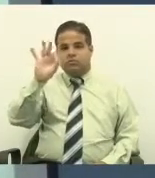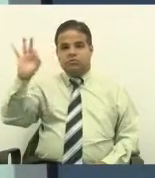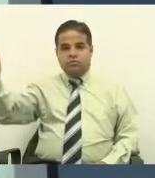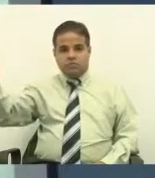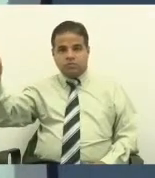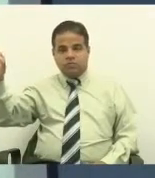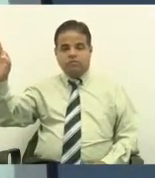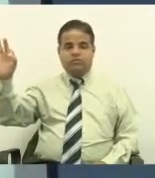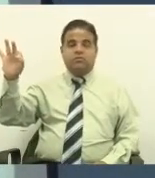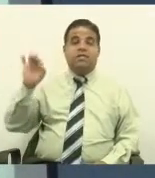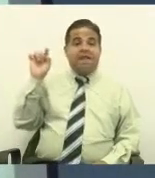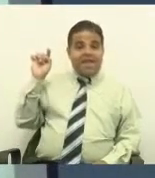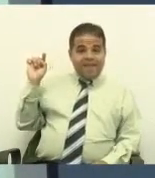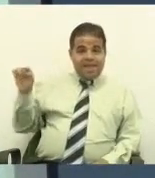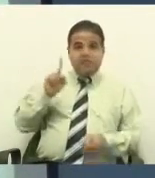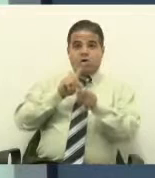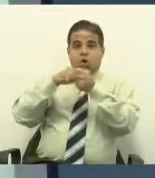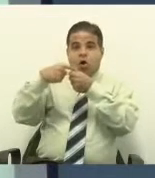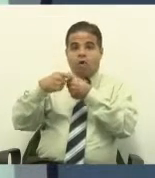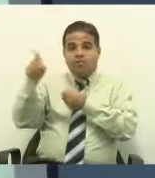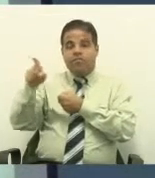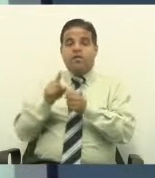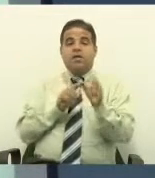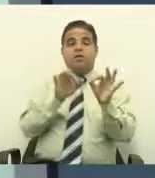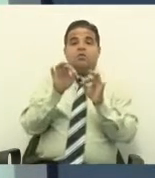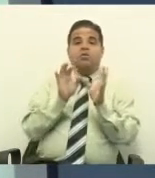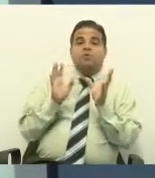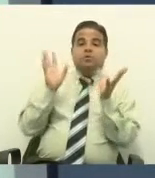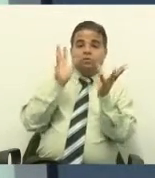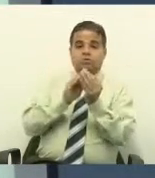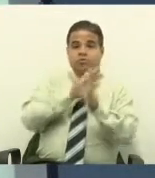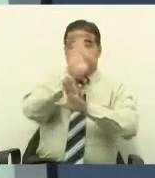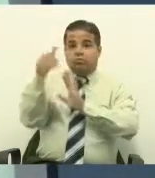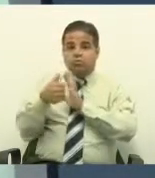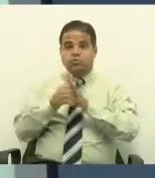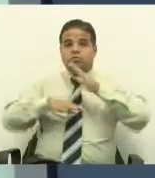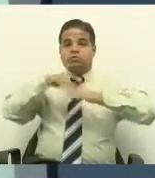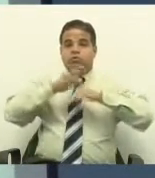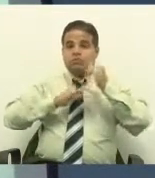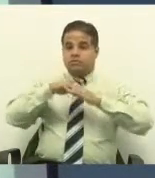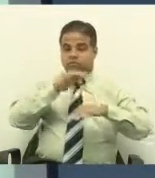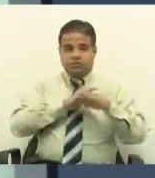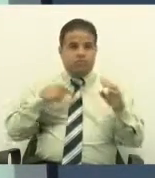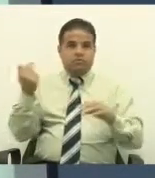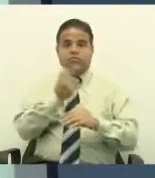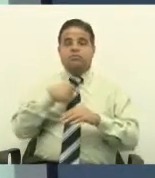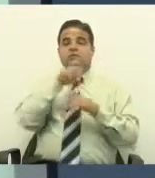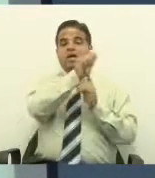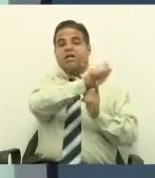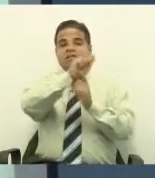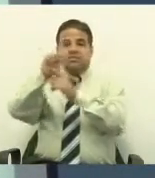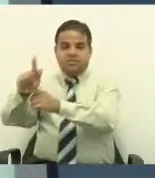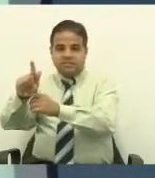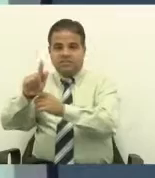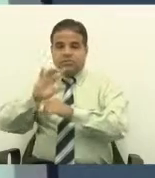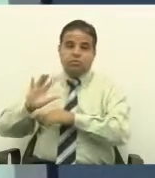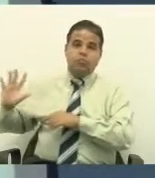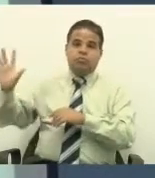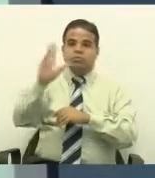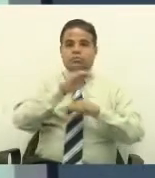4.692.400. Esse convênio, ele subsidia todas as nossas ações das nossas agências públicas de